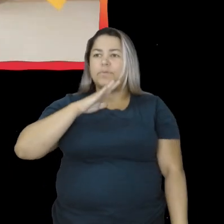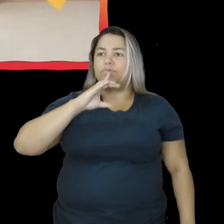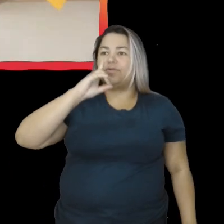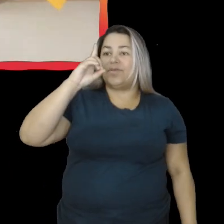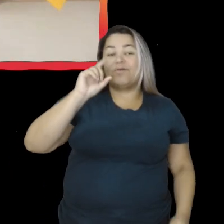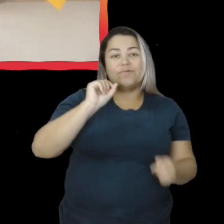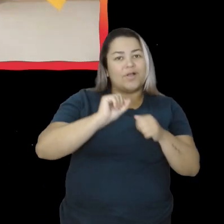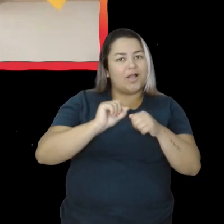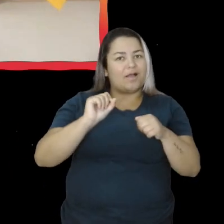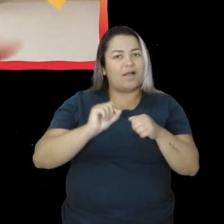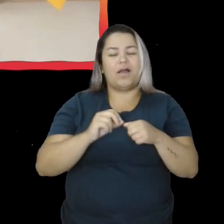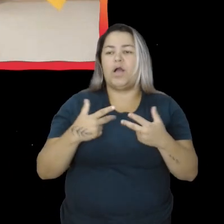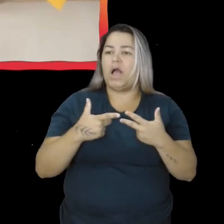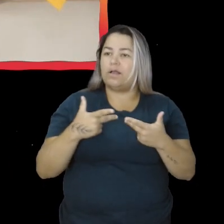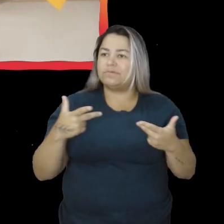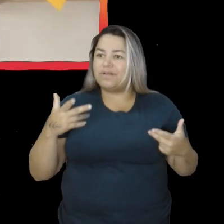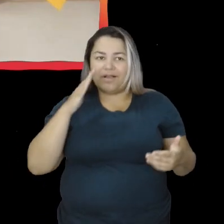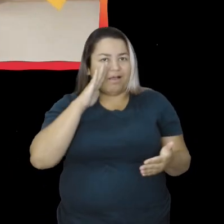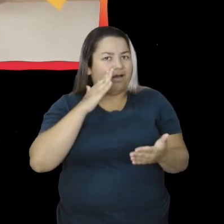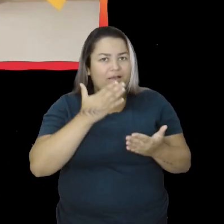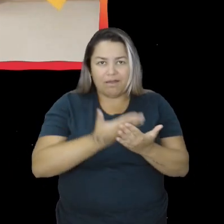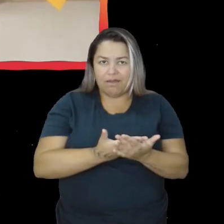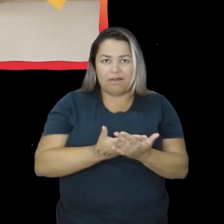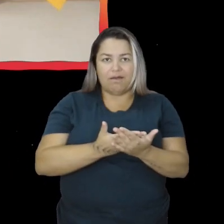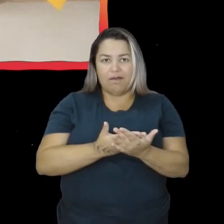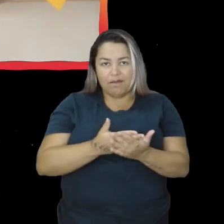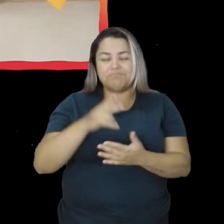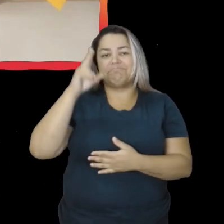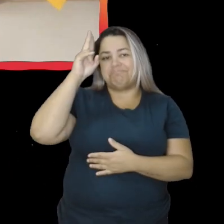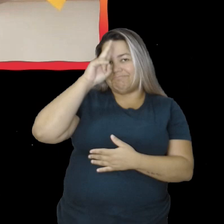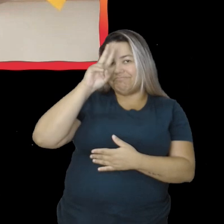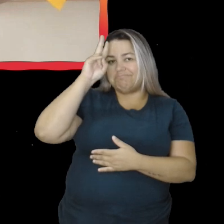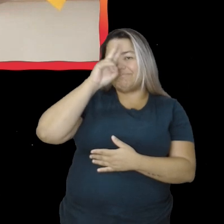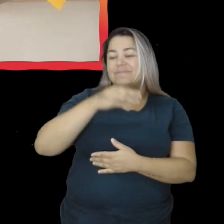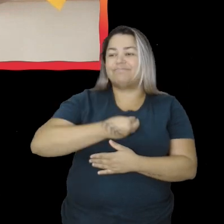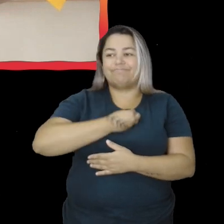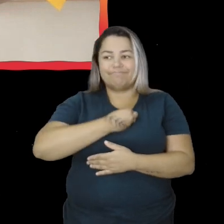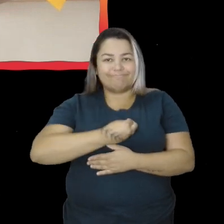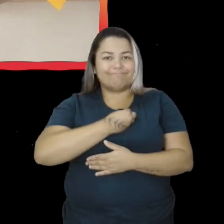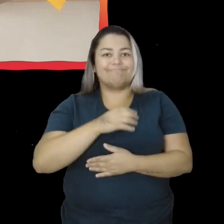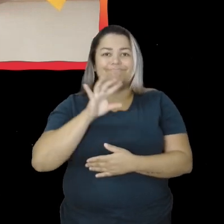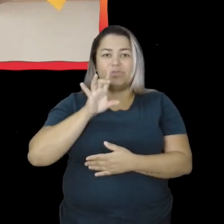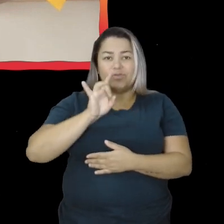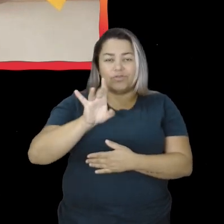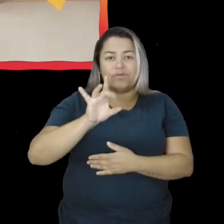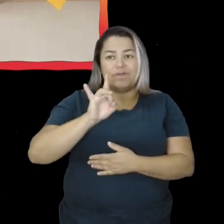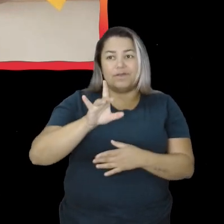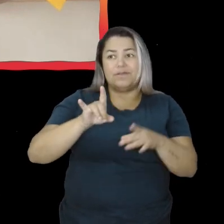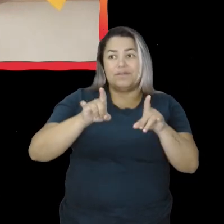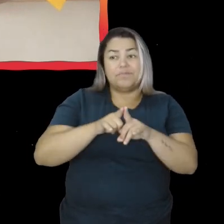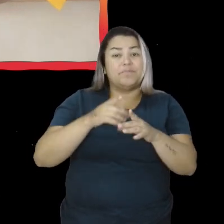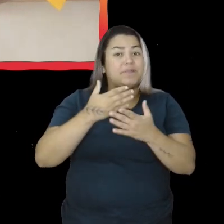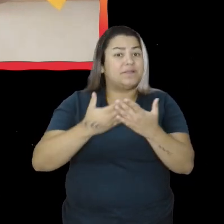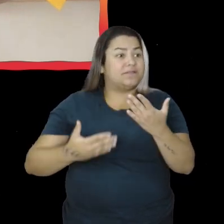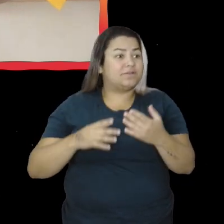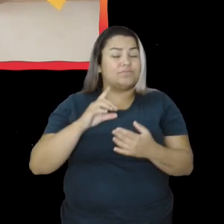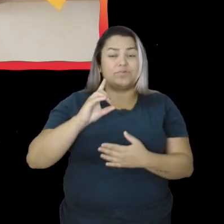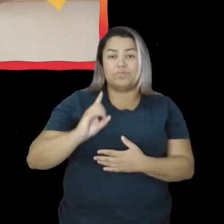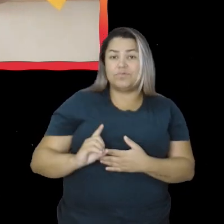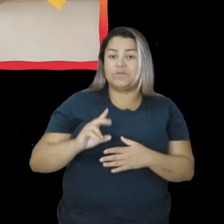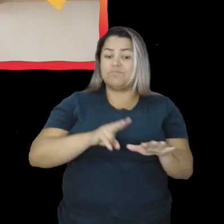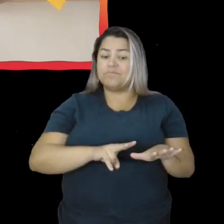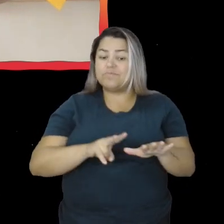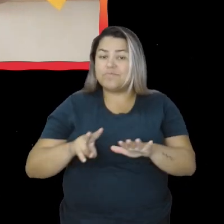assim, nem acredito, mas no momento histórico, quando a gente está vivendo, a gente só vê ali, né, a gente perdendo um direito por semana, a